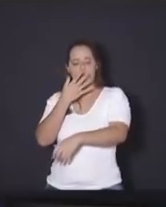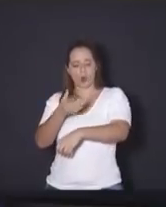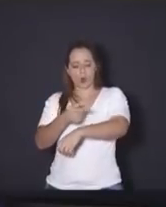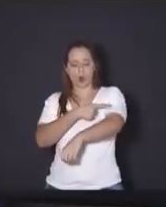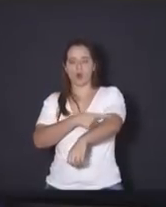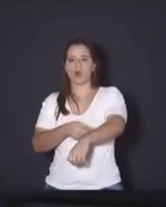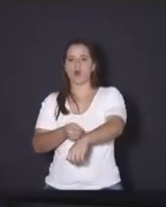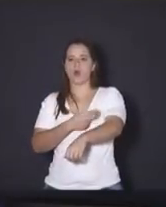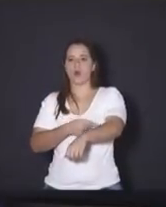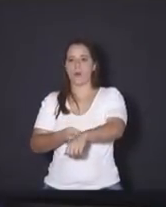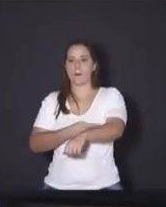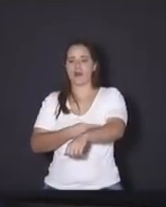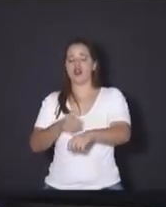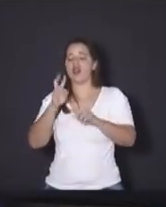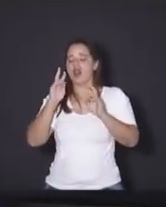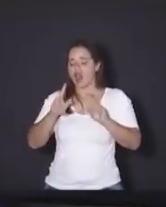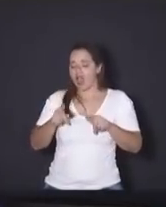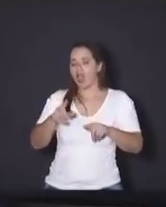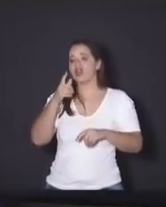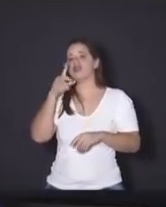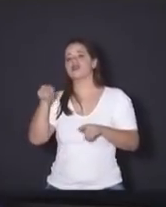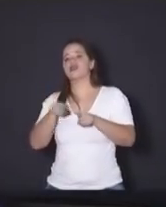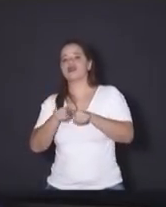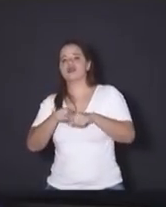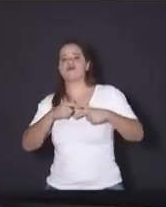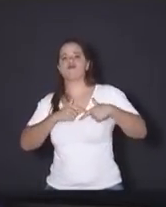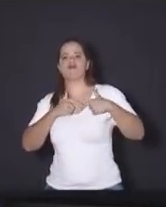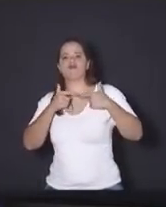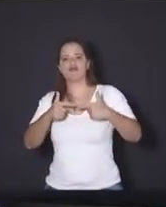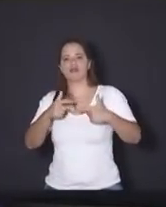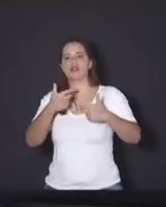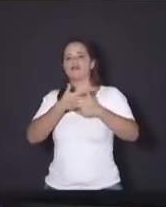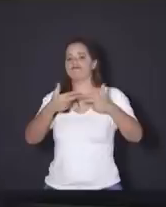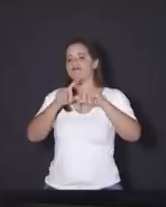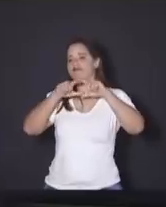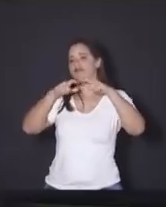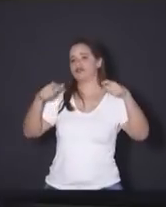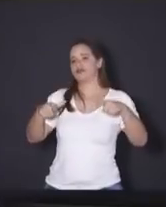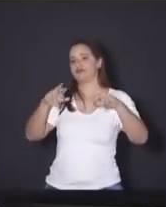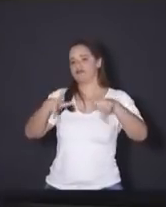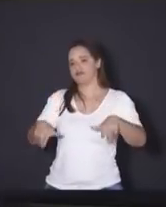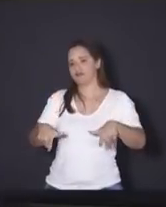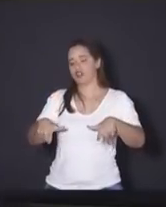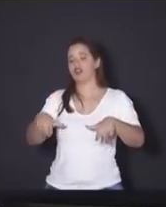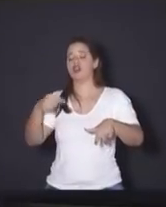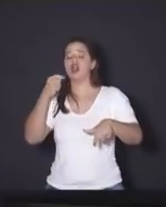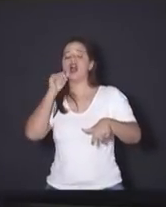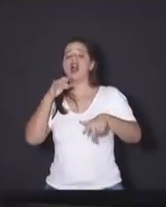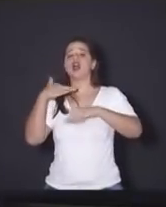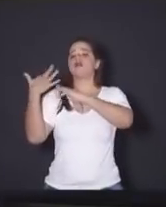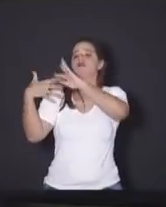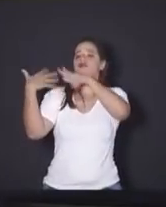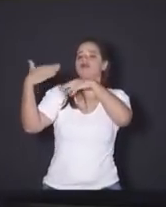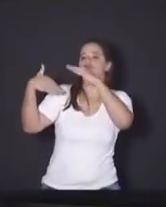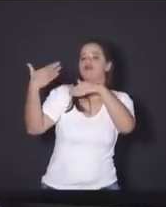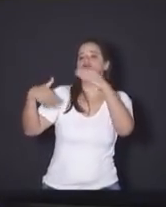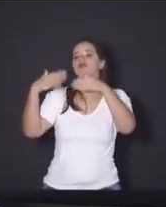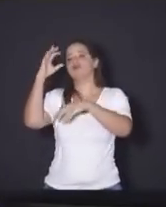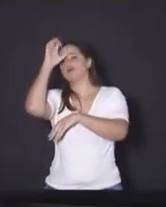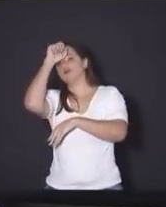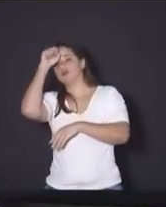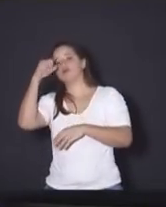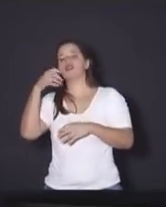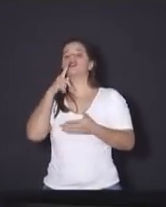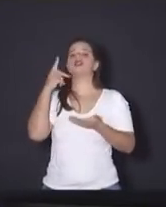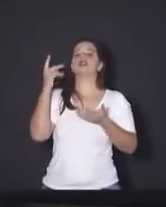pele é uma atitude e eu sempre acrescenta aquela pequena coisa que faz uma enorme diferença essa nossa trajetória de aprender com os erros e